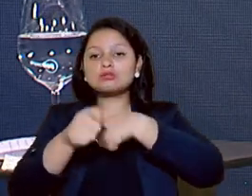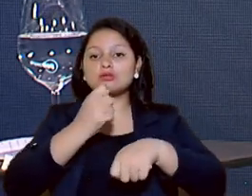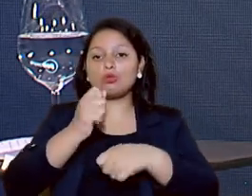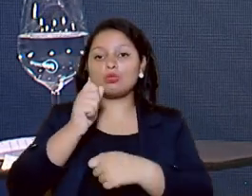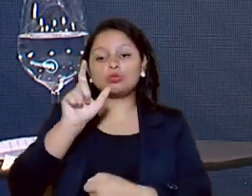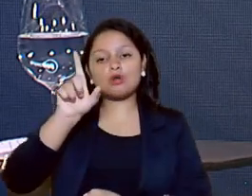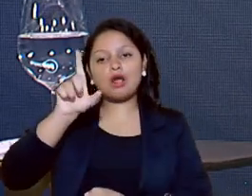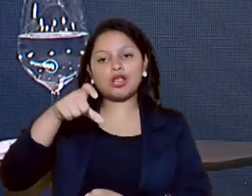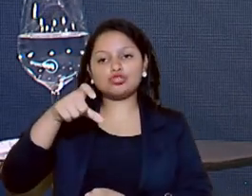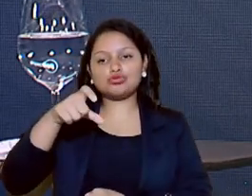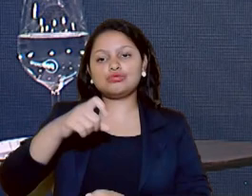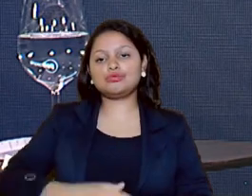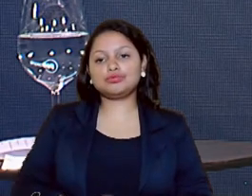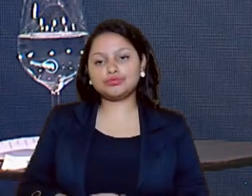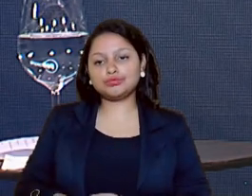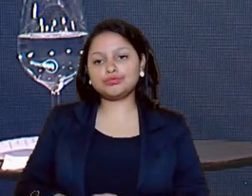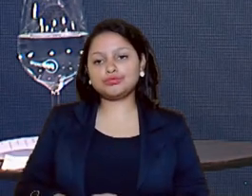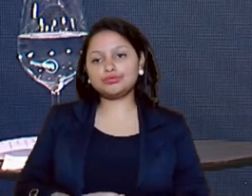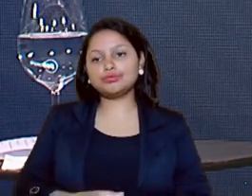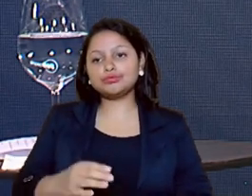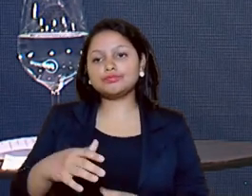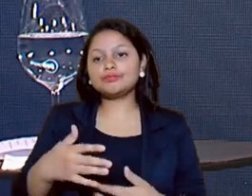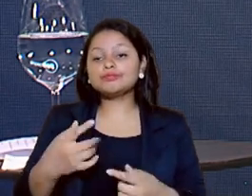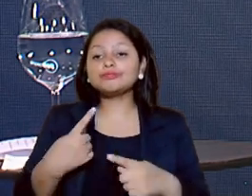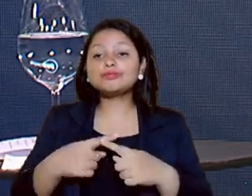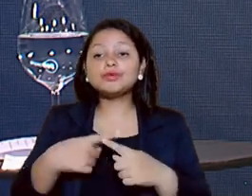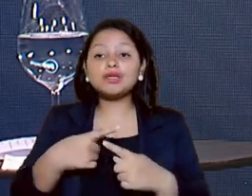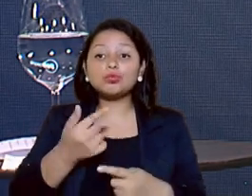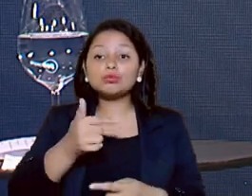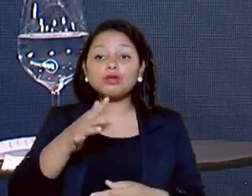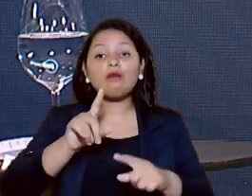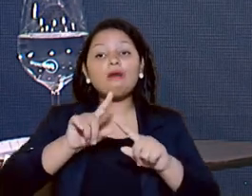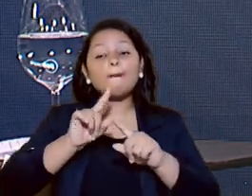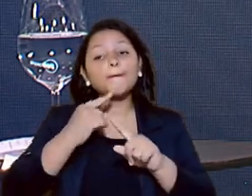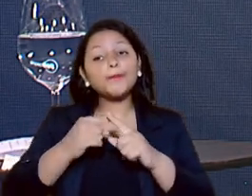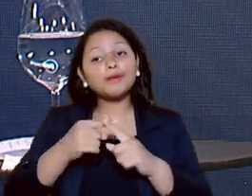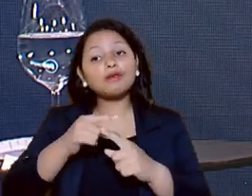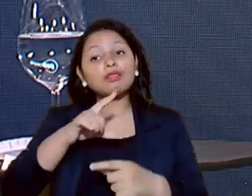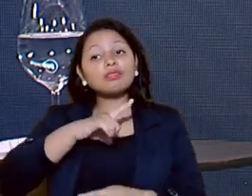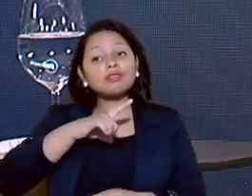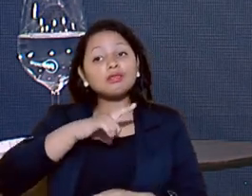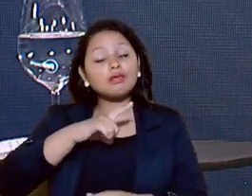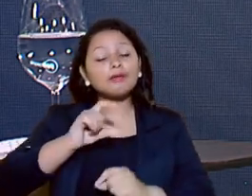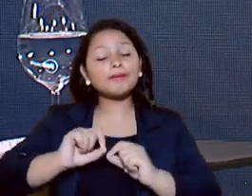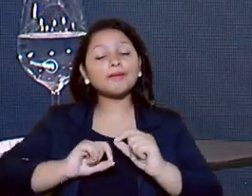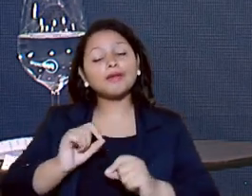ao longo desses últimos tempos você não teve esse problema o problema é que você tem